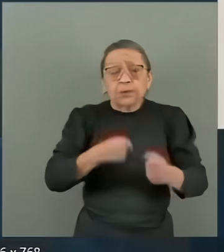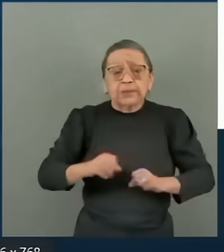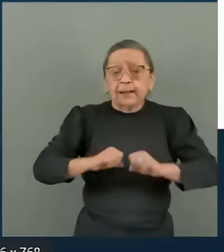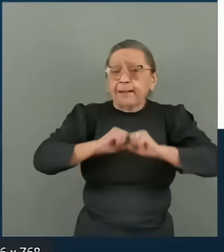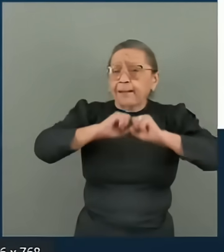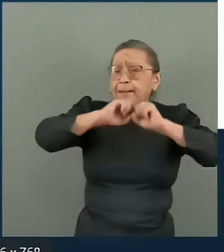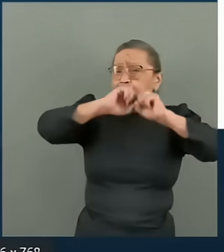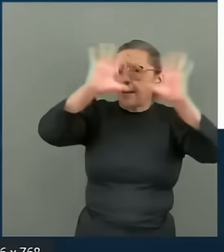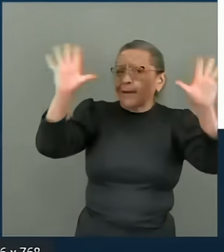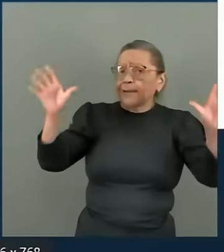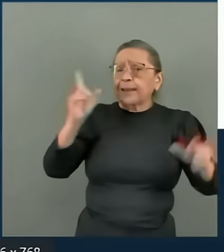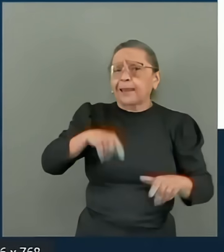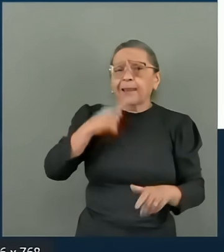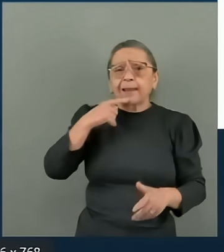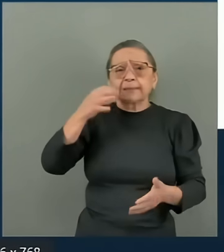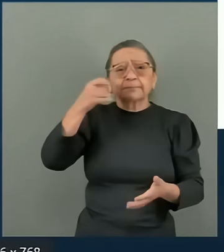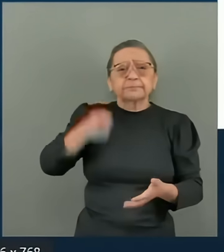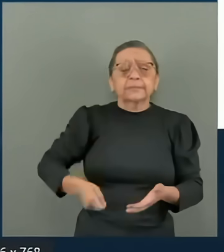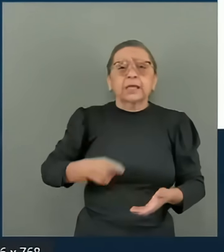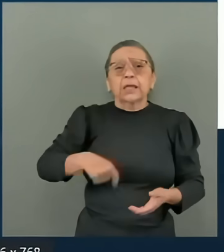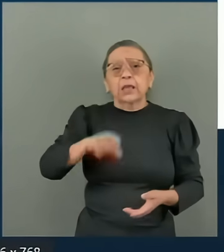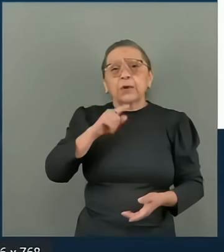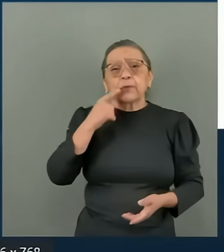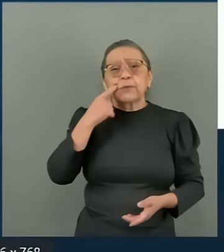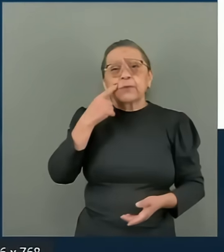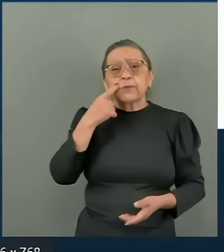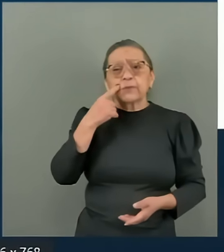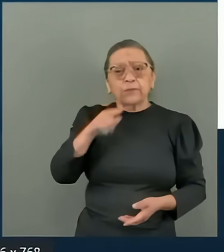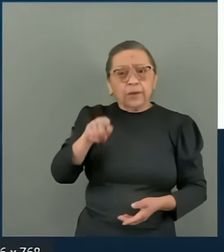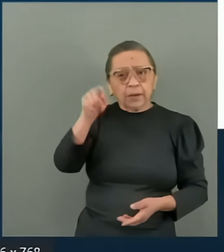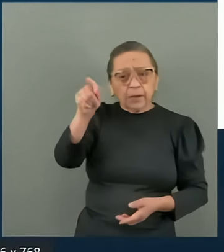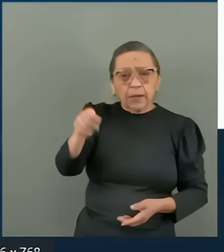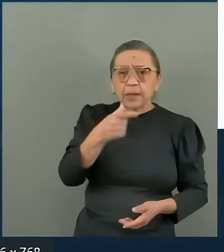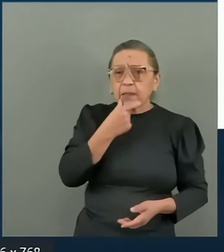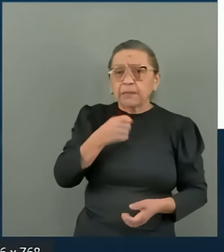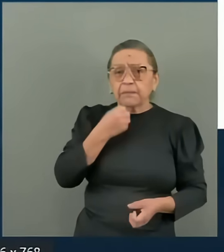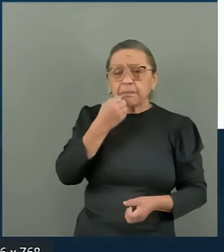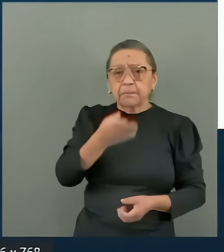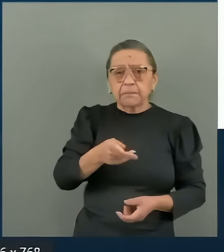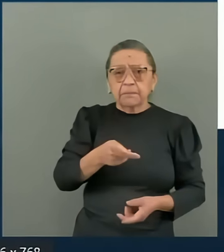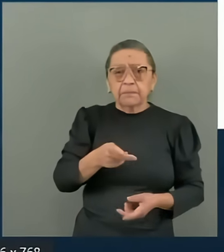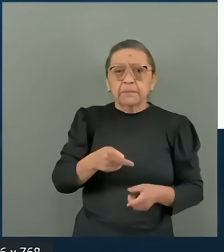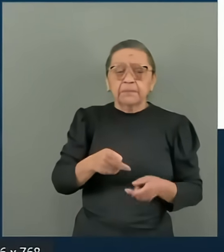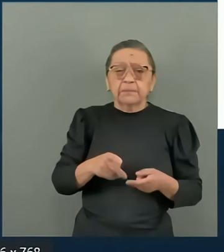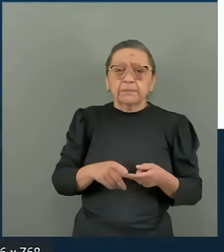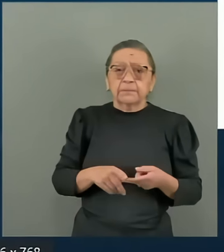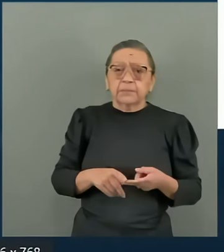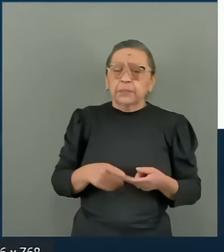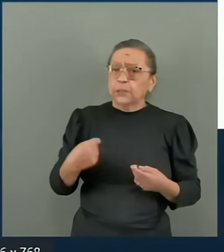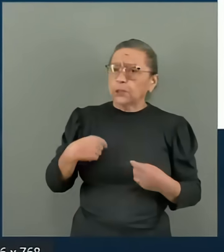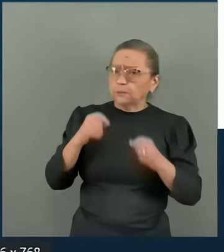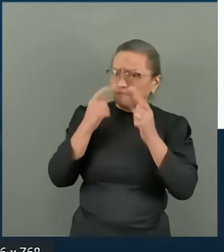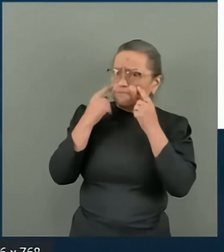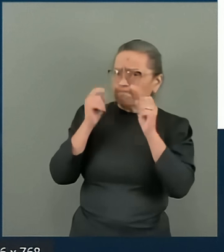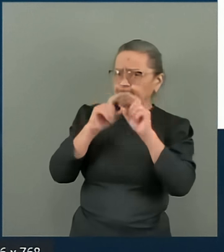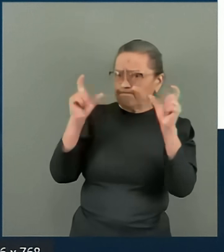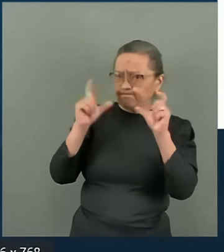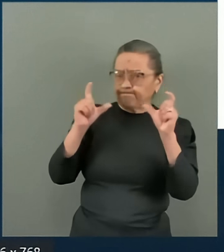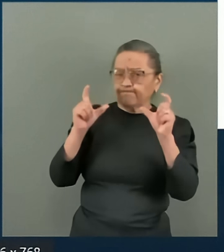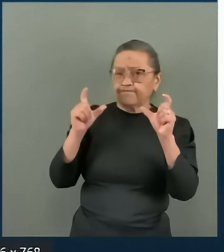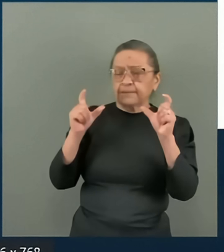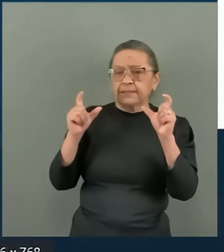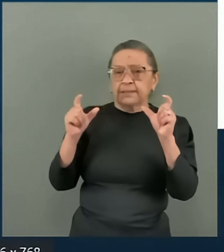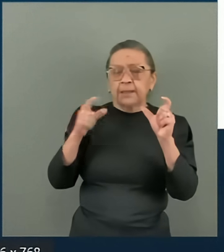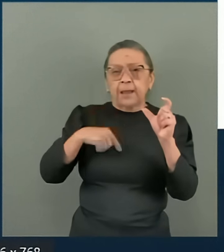assertividade. Eu vi aqui um depoimento do senhor Stefanuto e eu fiquei muito atento